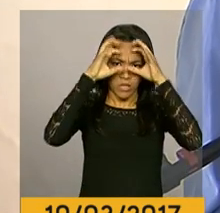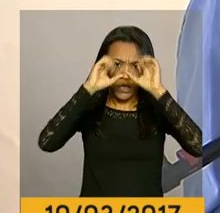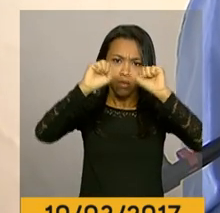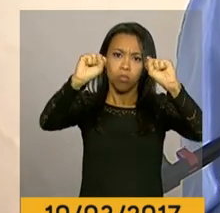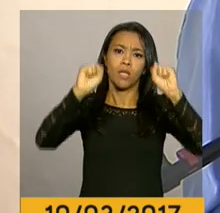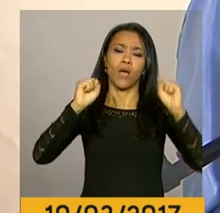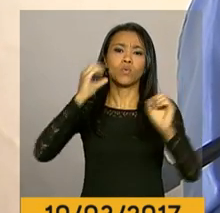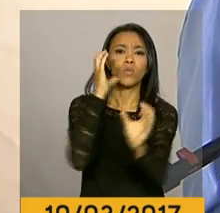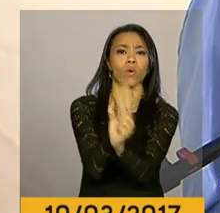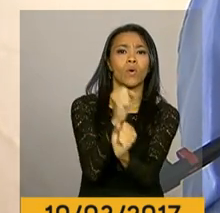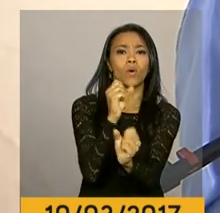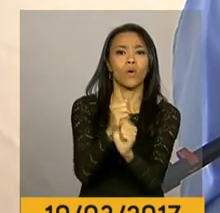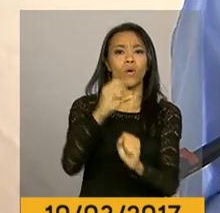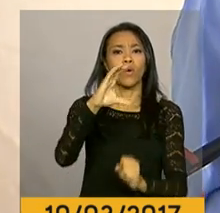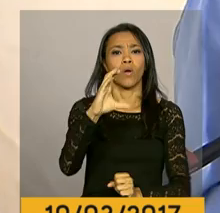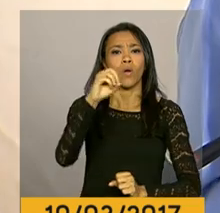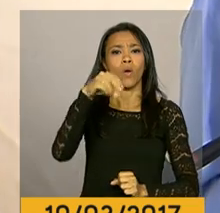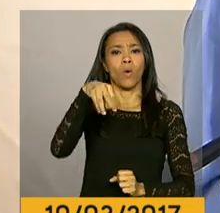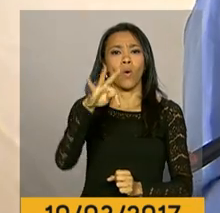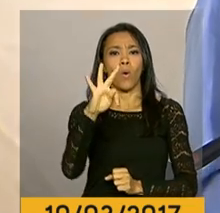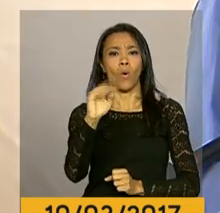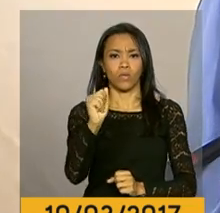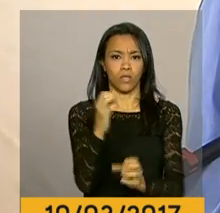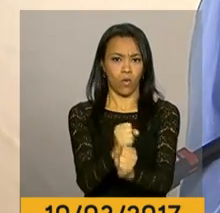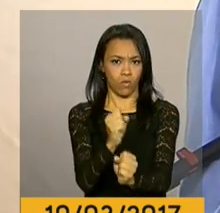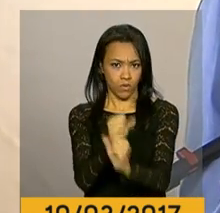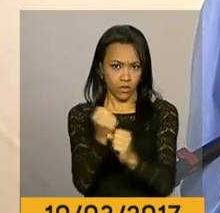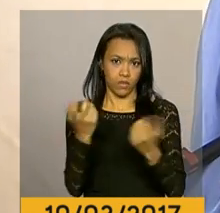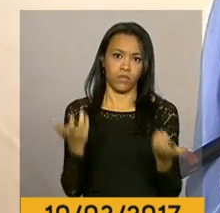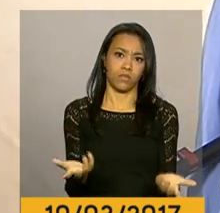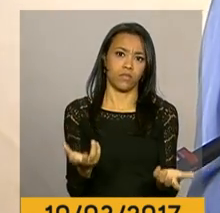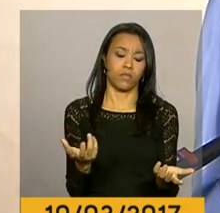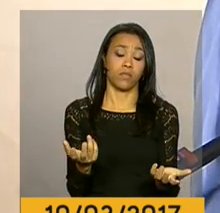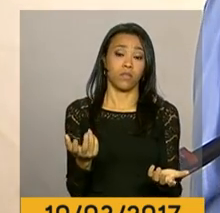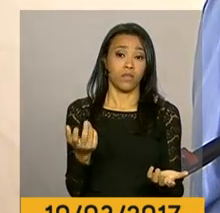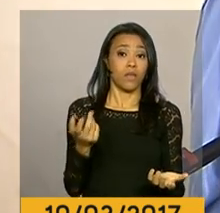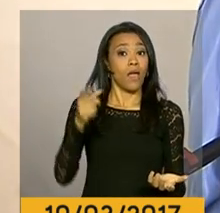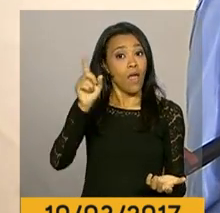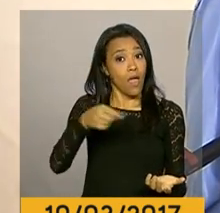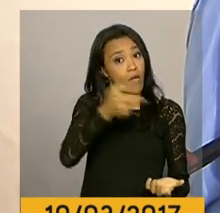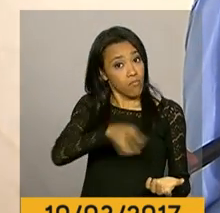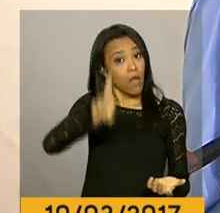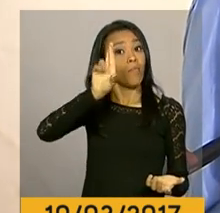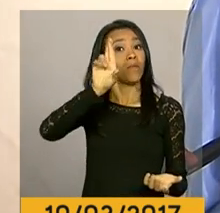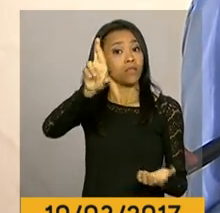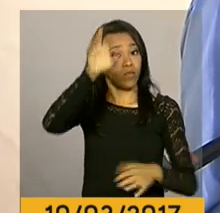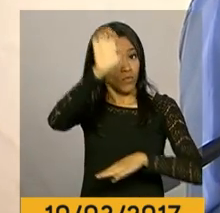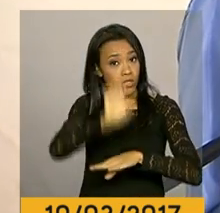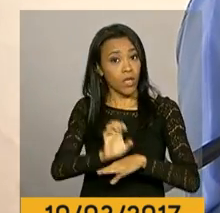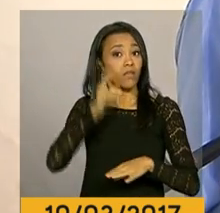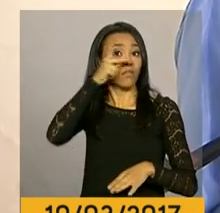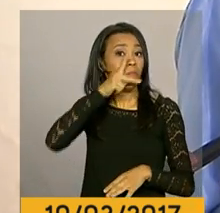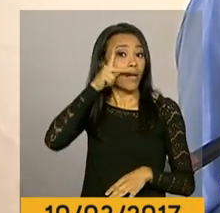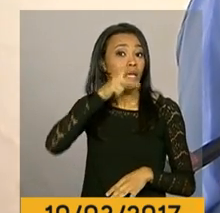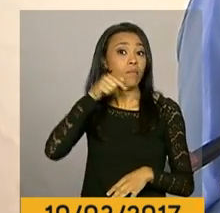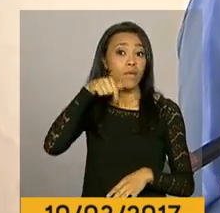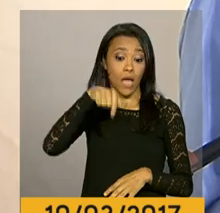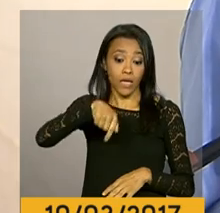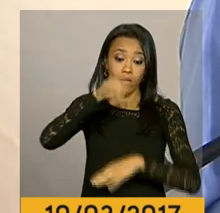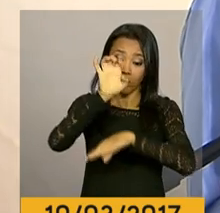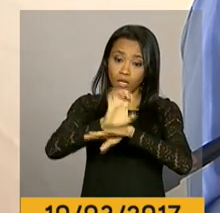no Tribunal de Contas, o Vital é um representante da Paraíba. Quer dizer, a Paraíba sempre foi um